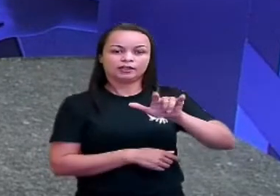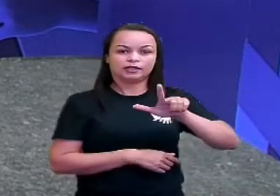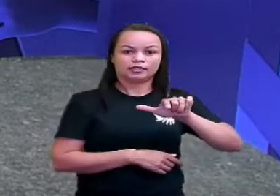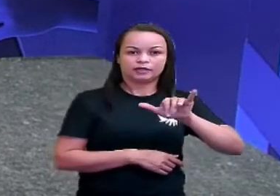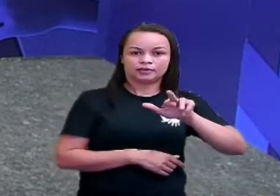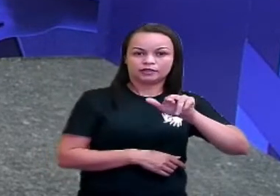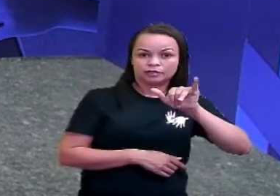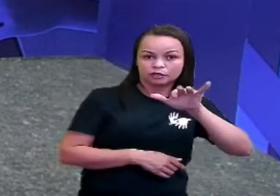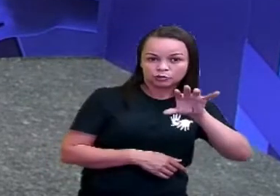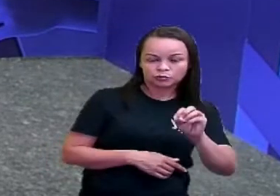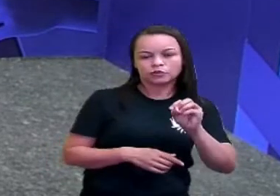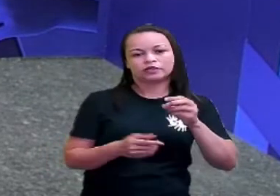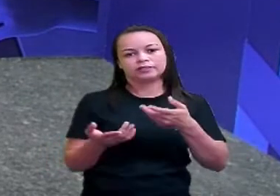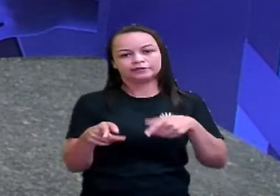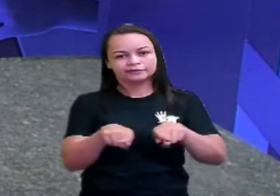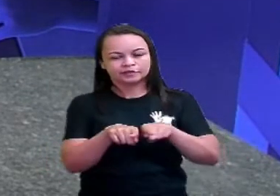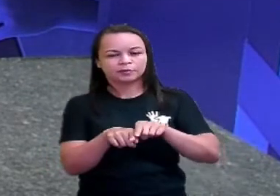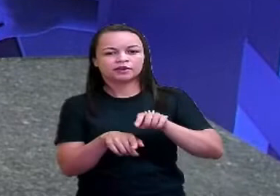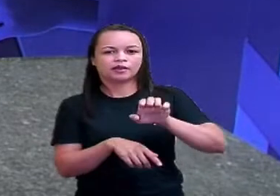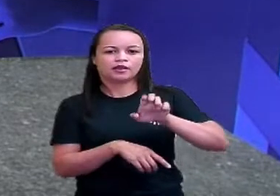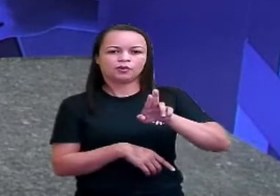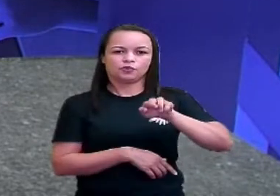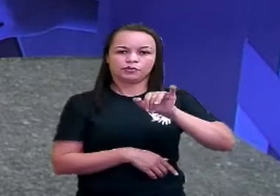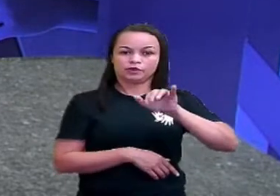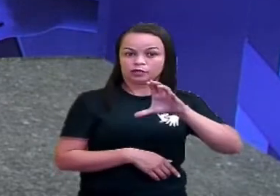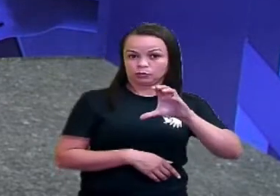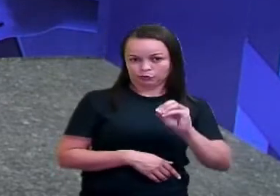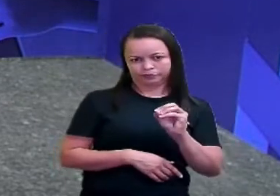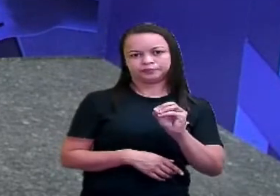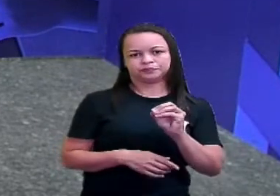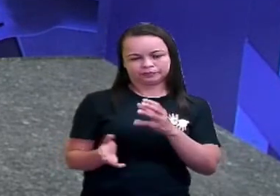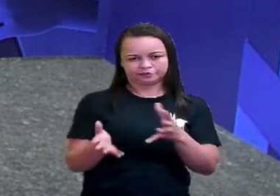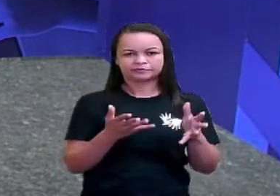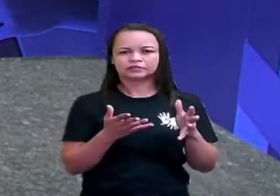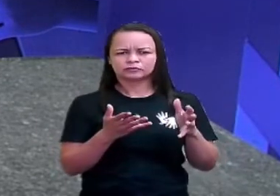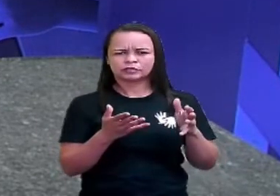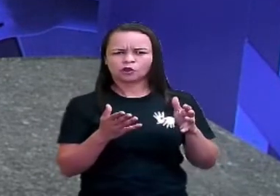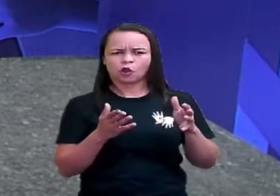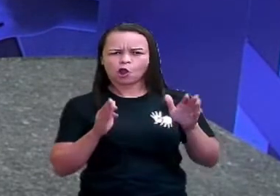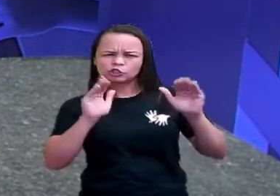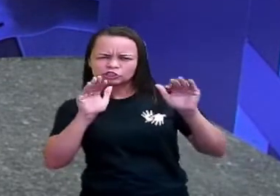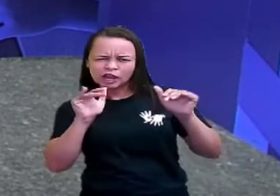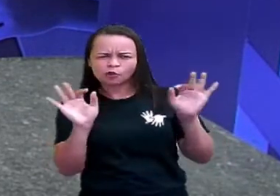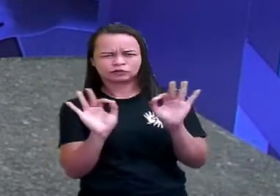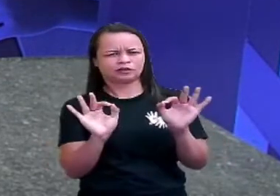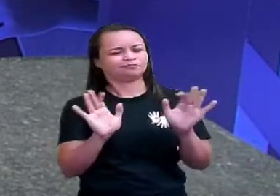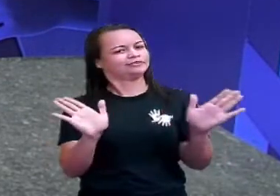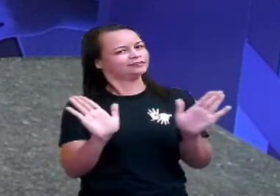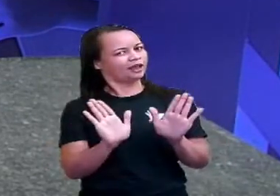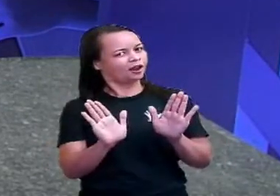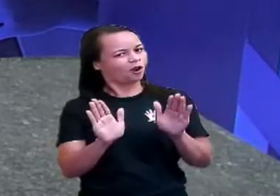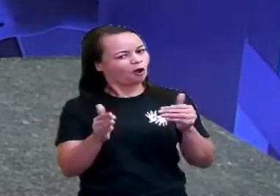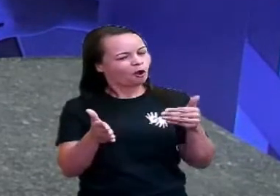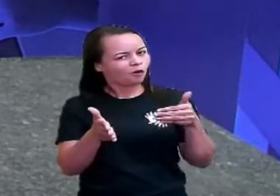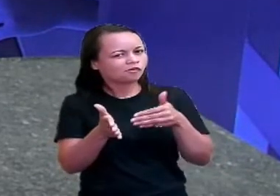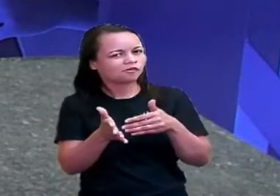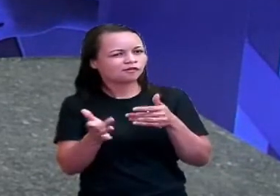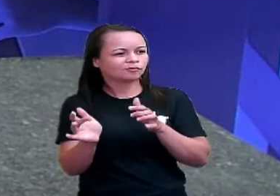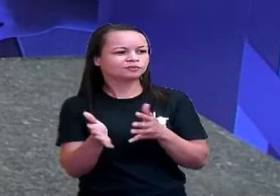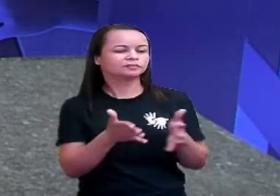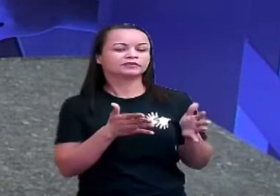um recadinho bem legal, tá bom? Não é só tchau, é até logo. A Lilian e o Eurico